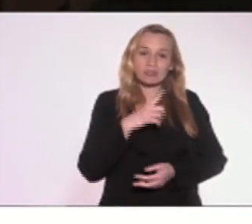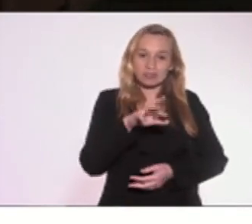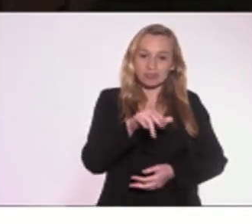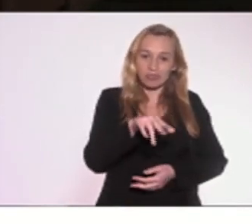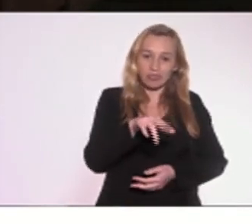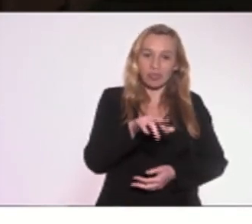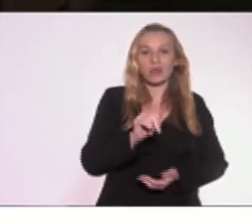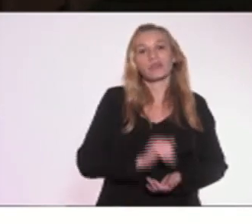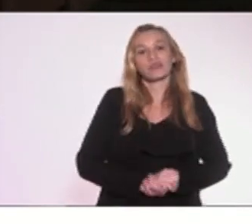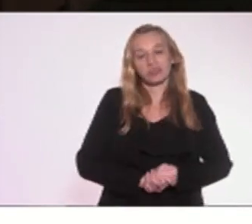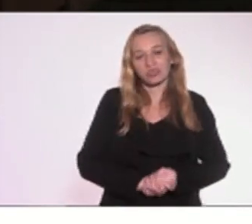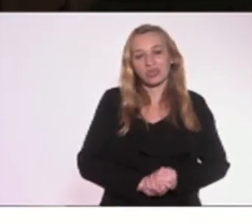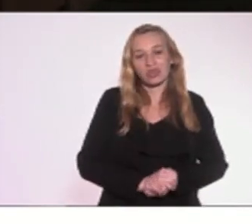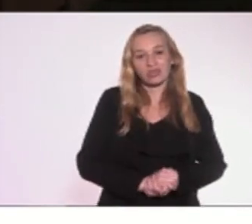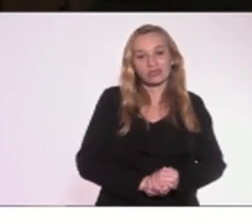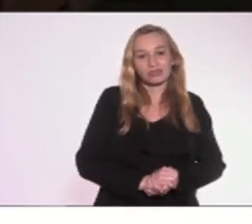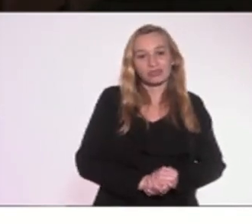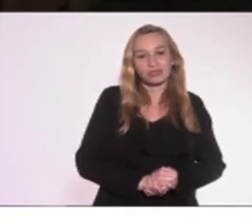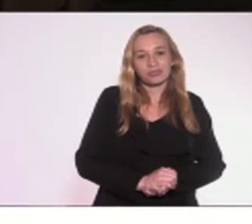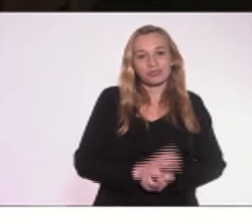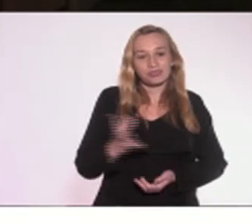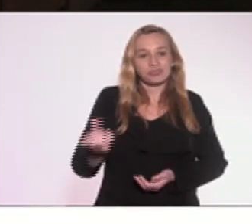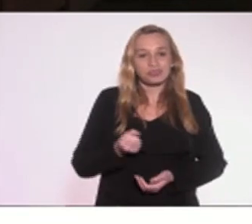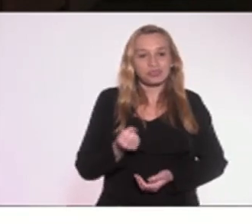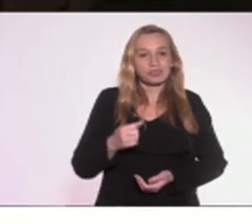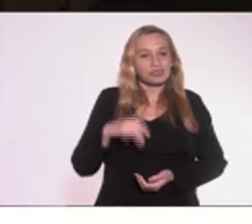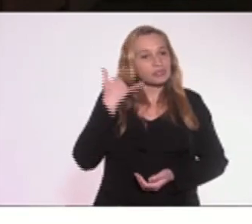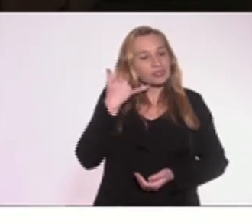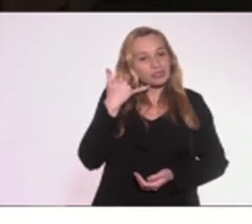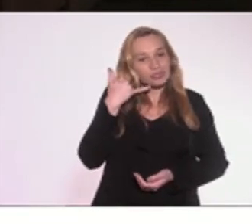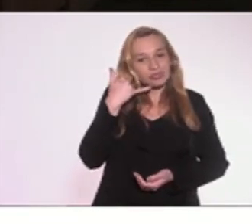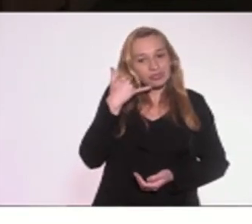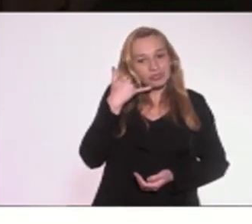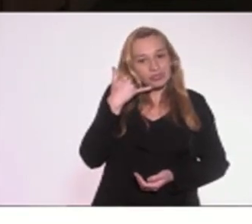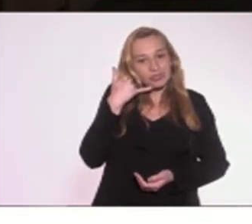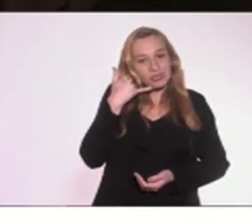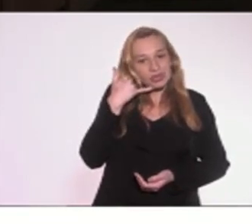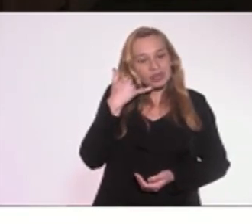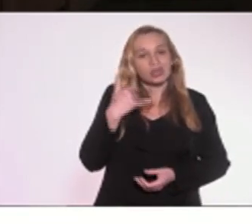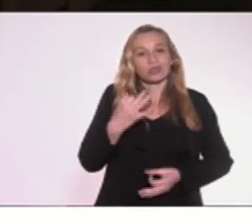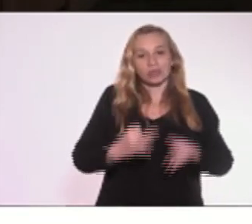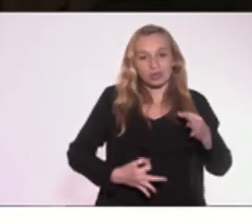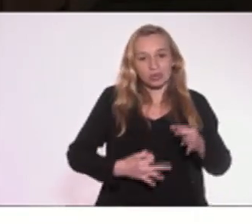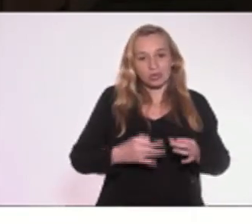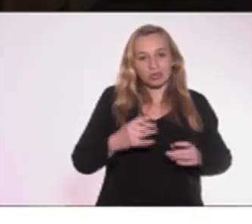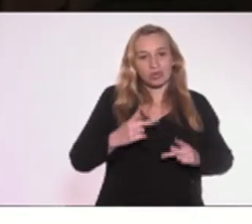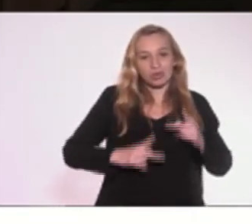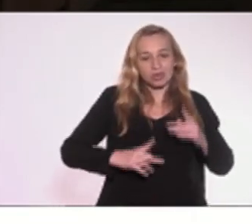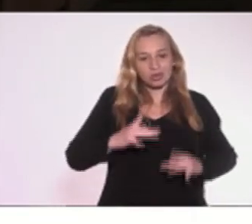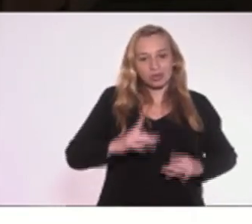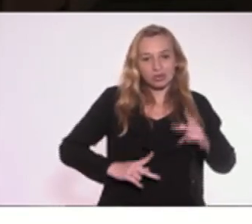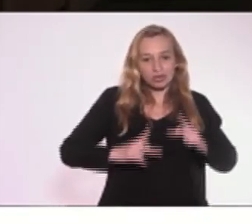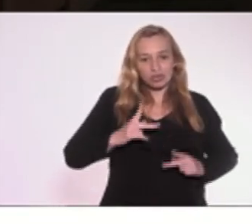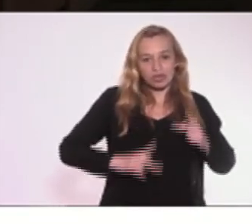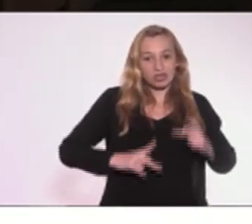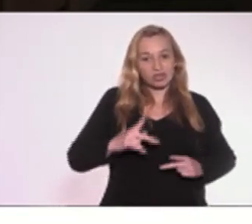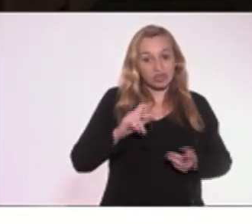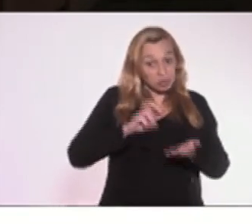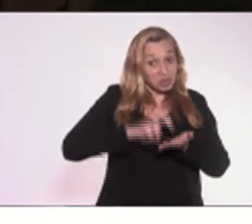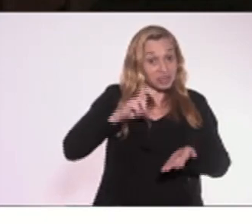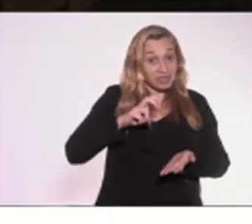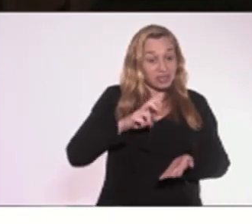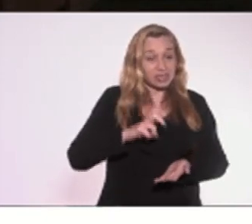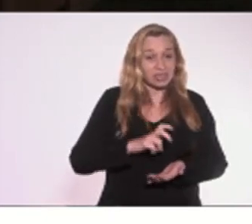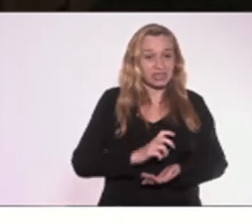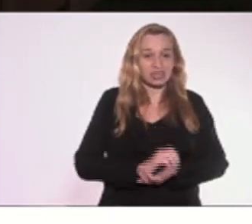corpo. Aí recebeu um telefonema do Procurador de Justiça, pela manhã,